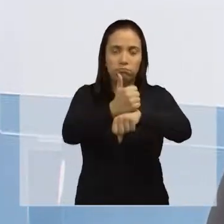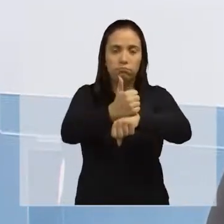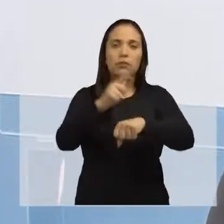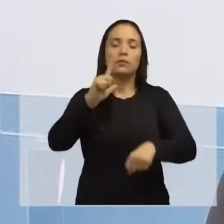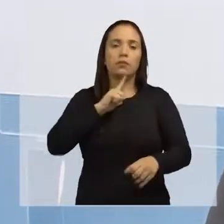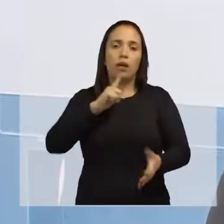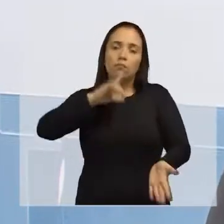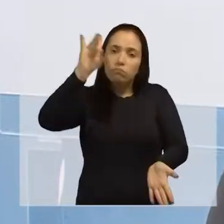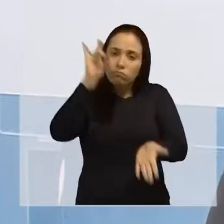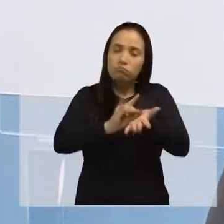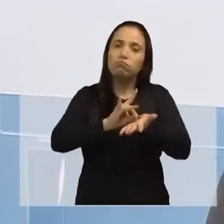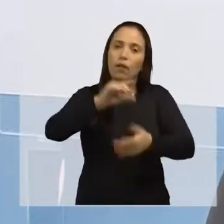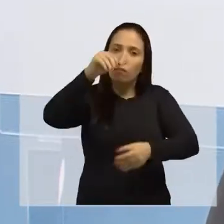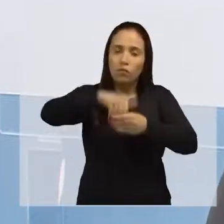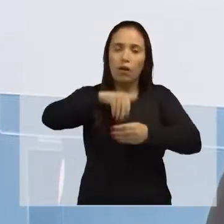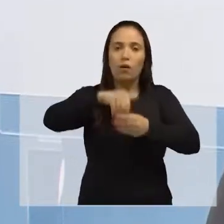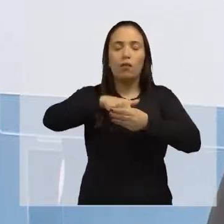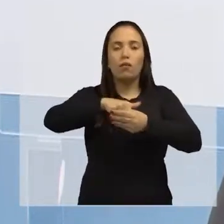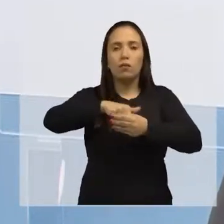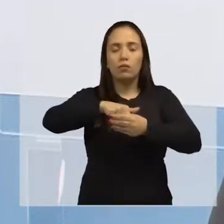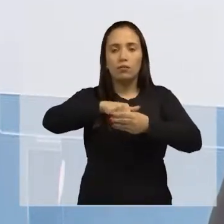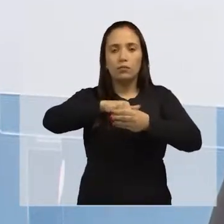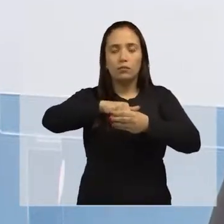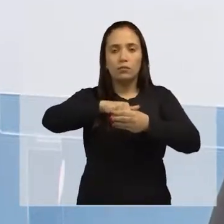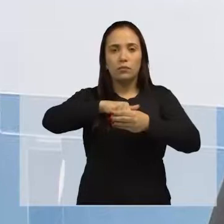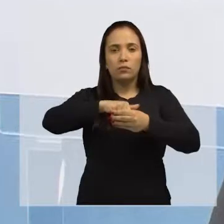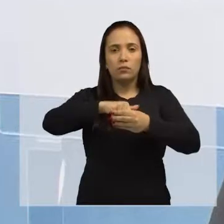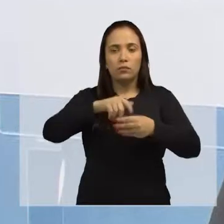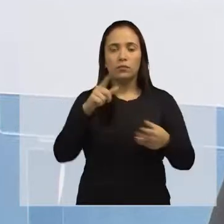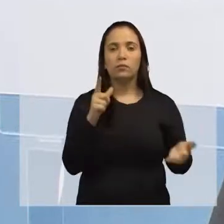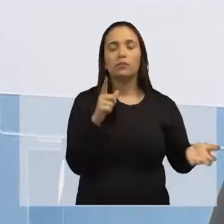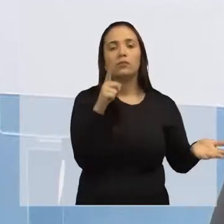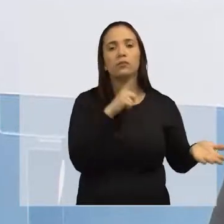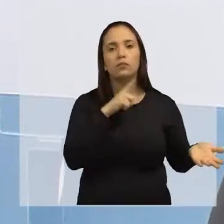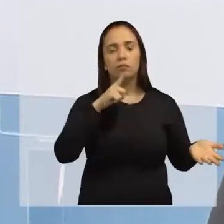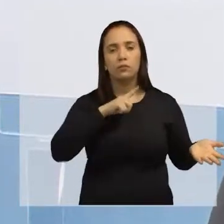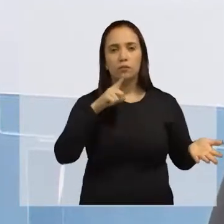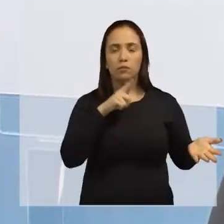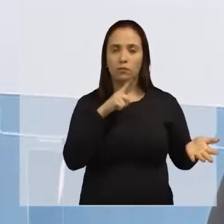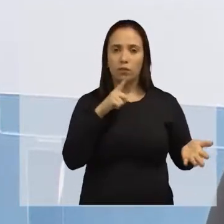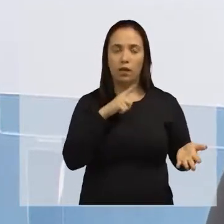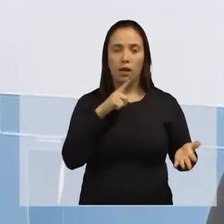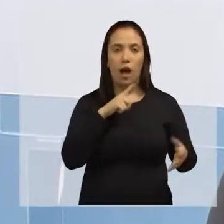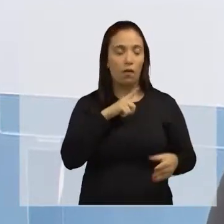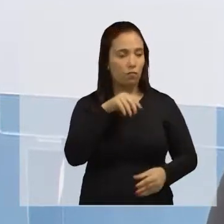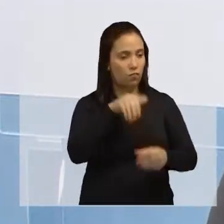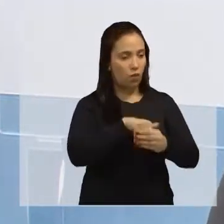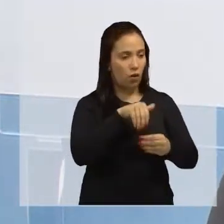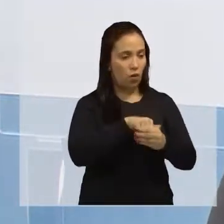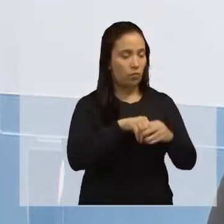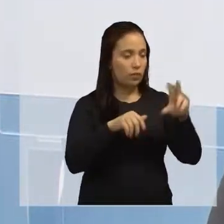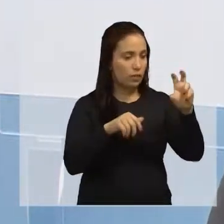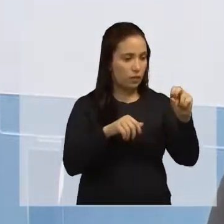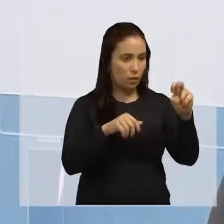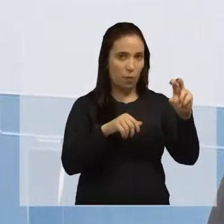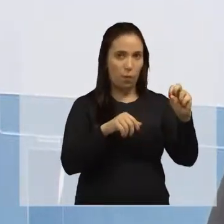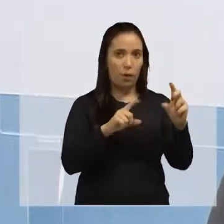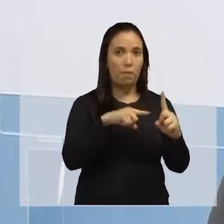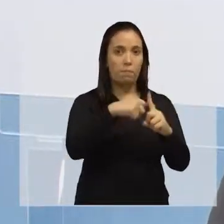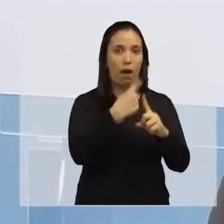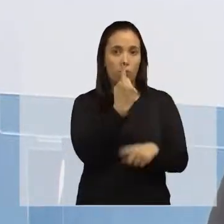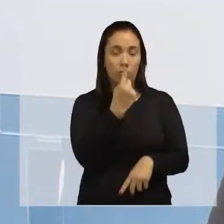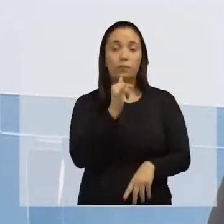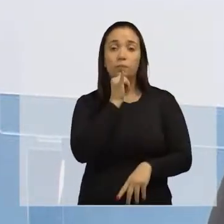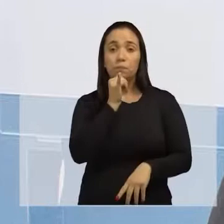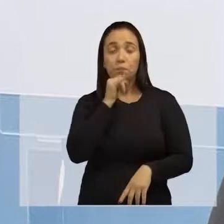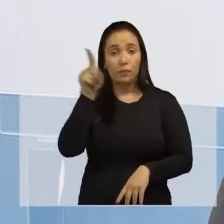legitimidade de ter metade do voto dos eleitores, mais um, né? O que é que aconteceu em Tocantins?